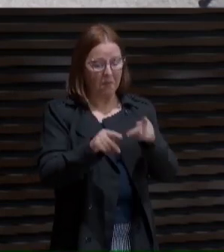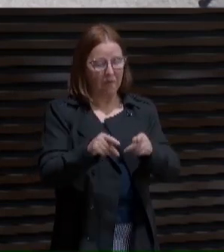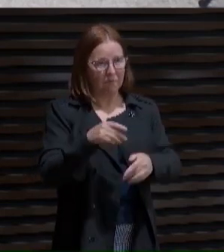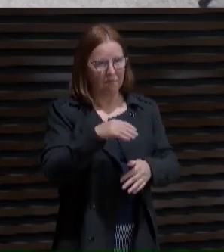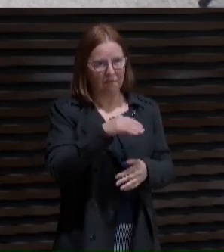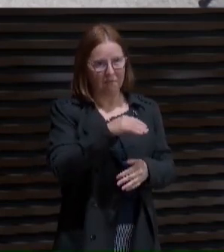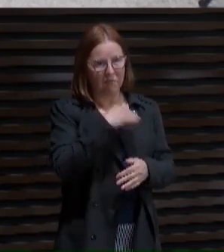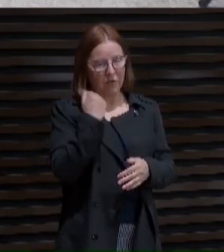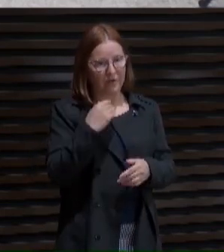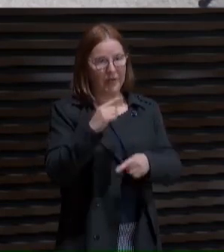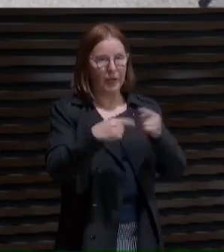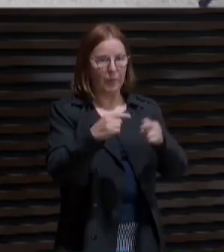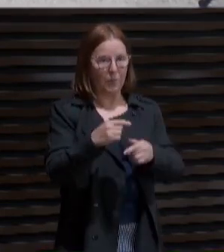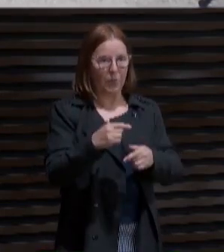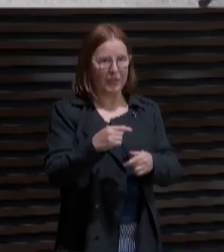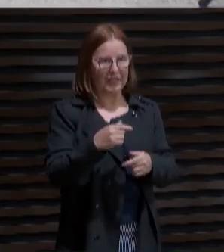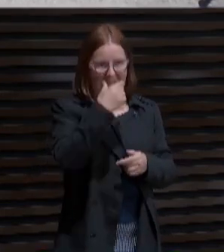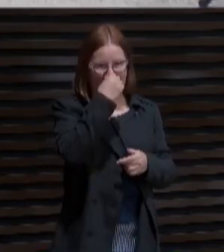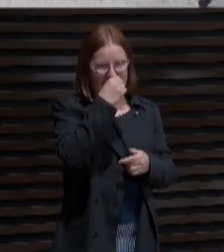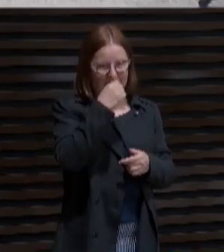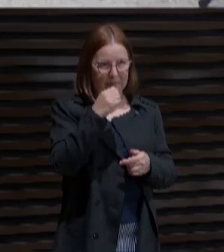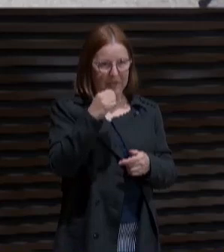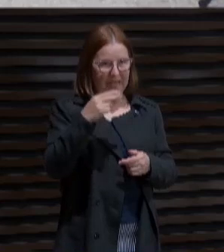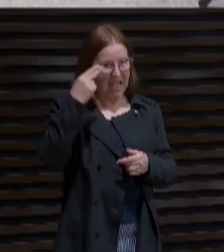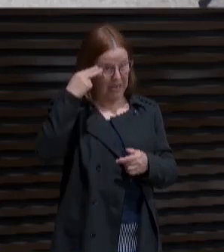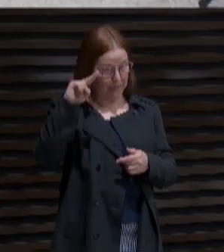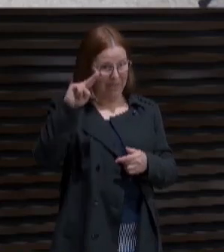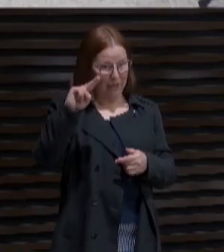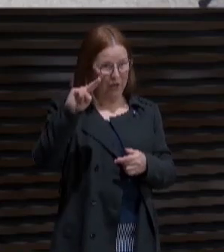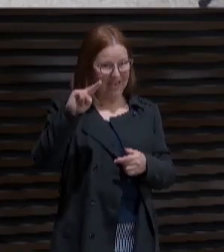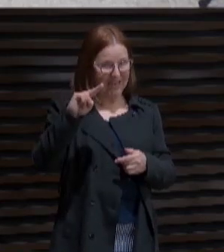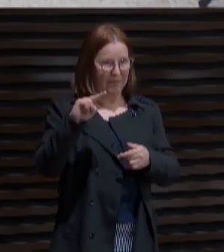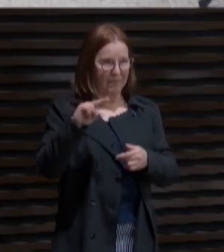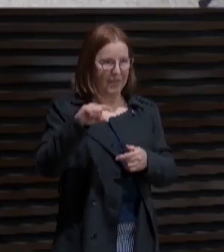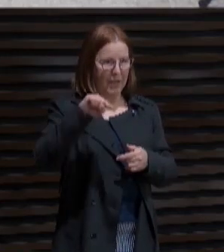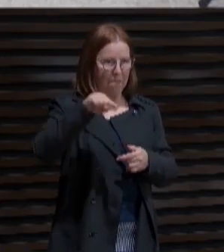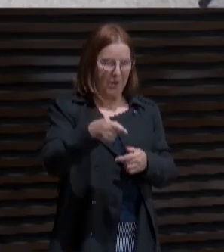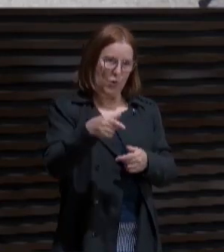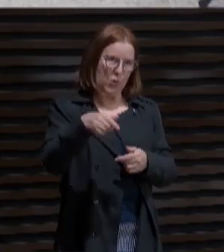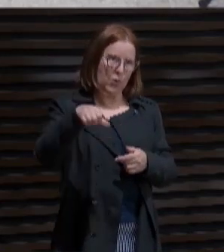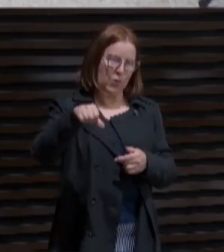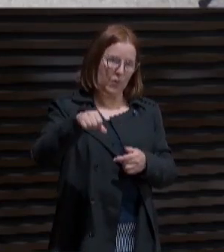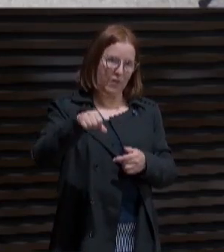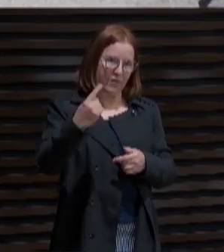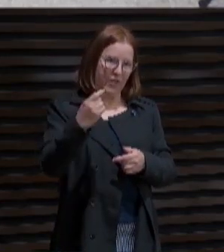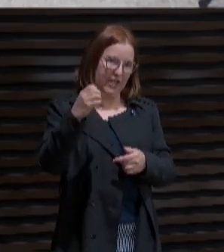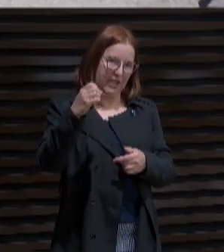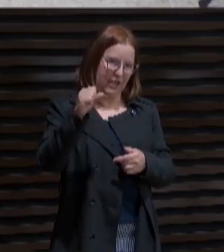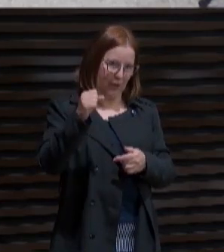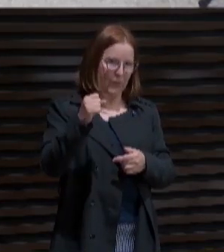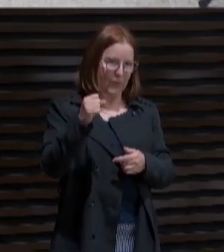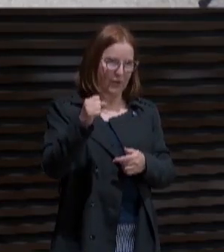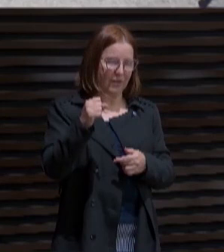gripe espanhola, mais recente, no início do século passado, 1918 e 19.